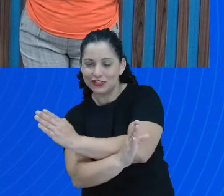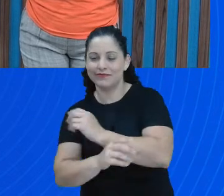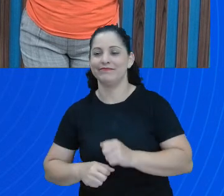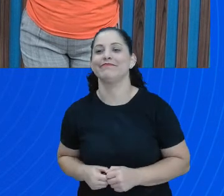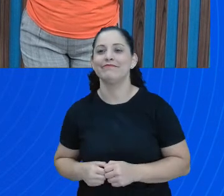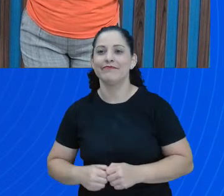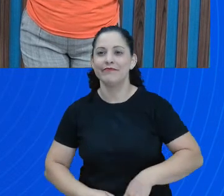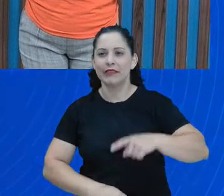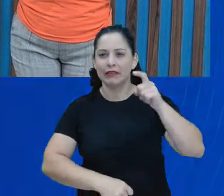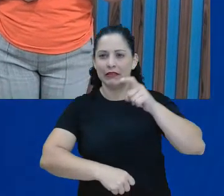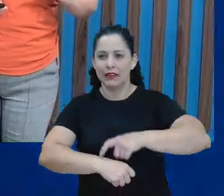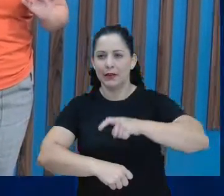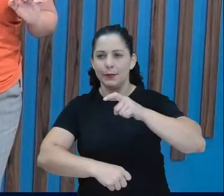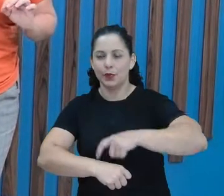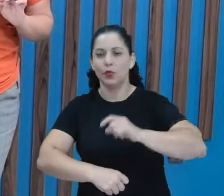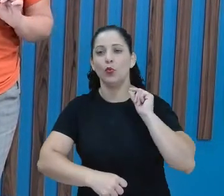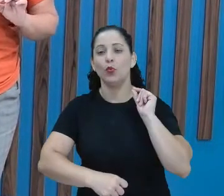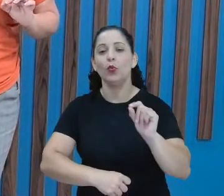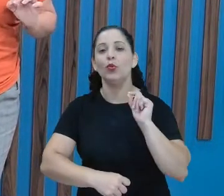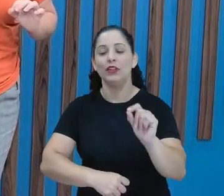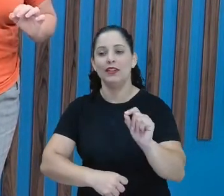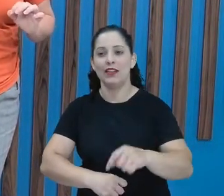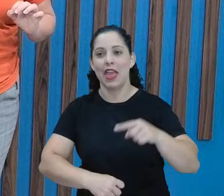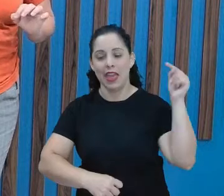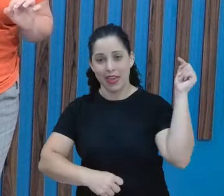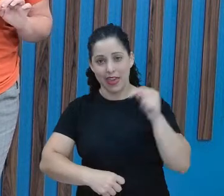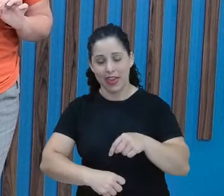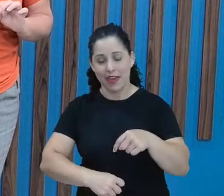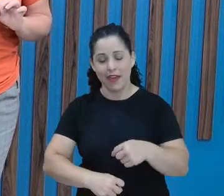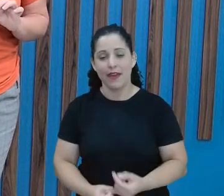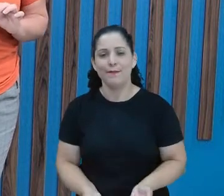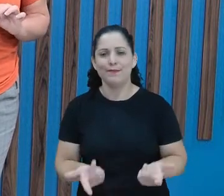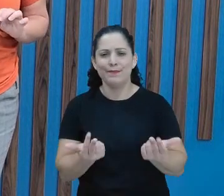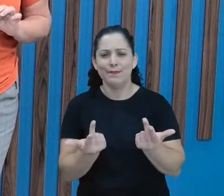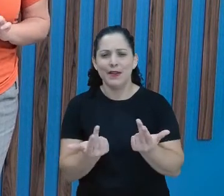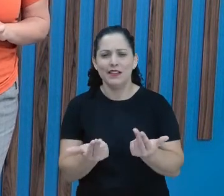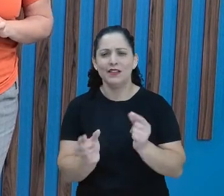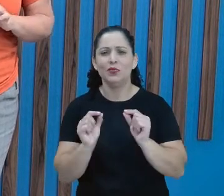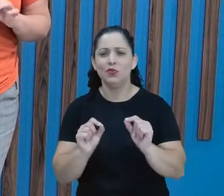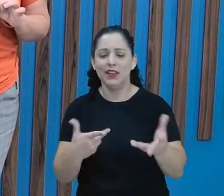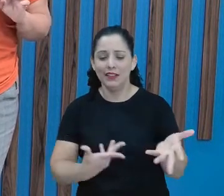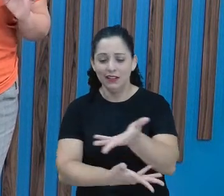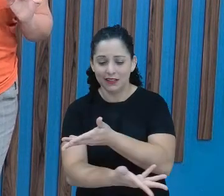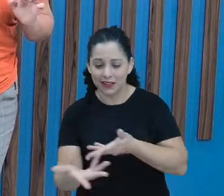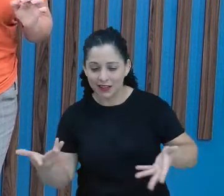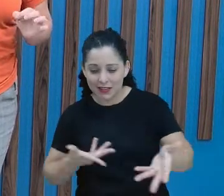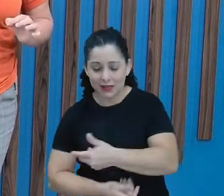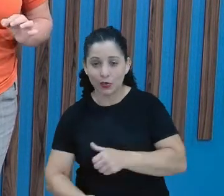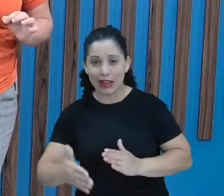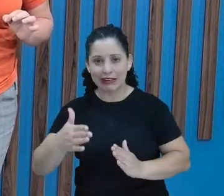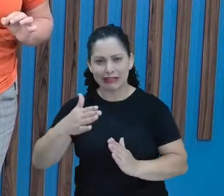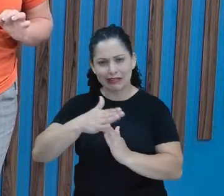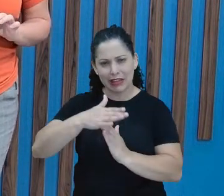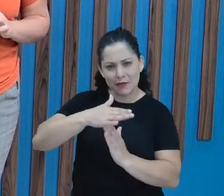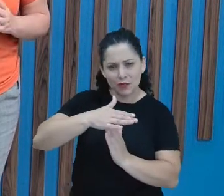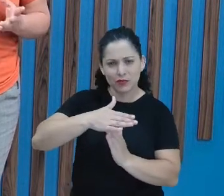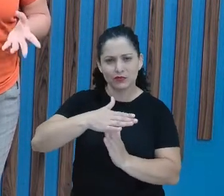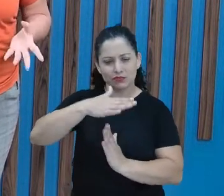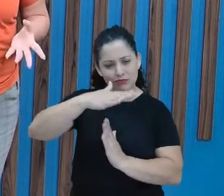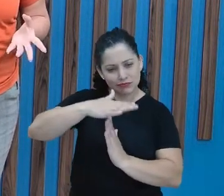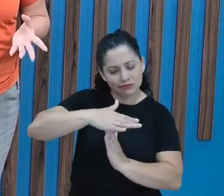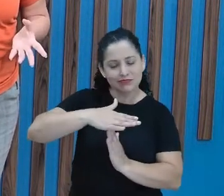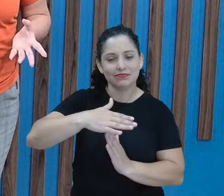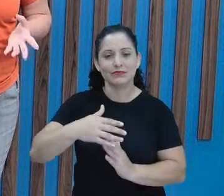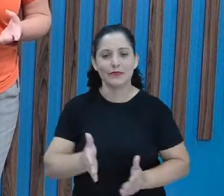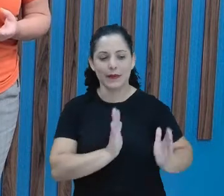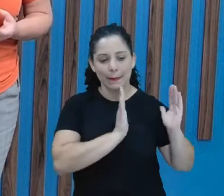Tempo é considerado uma grandeza quando associamos a intervalo de tempo,